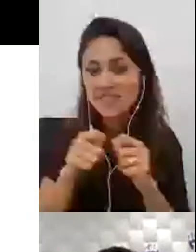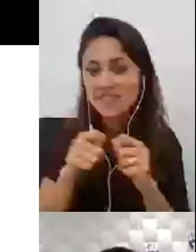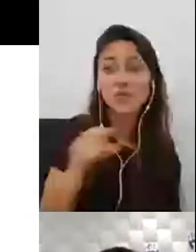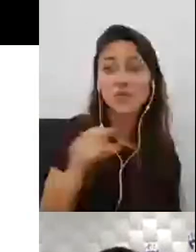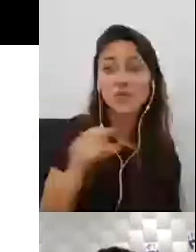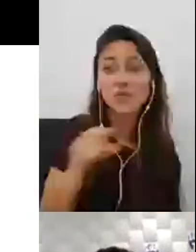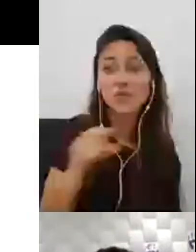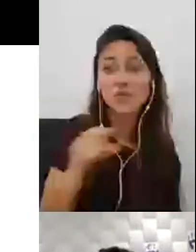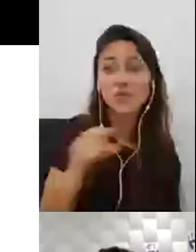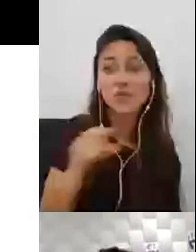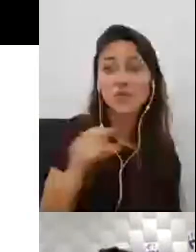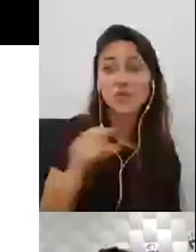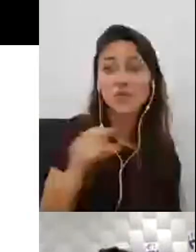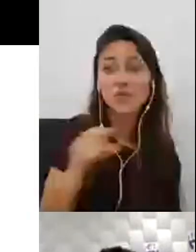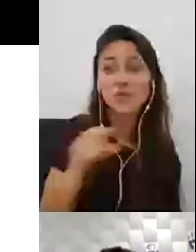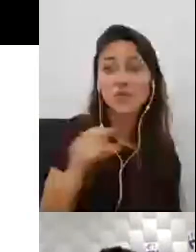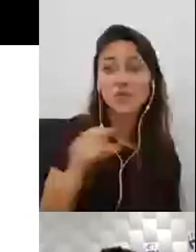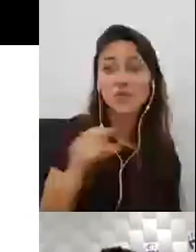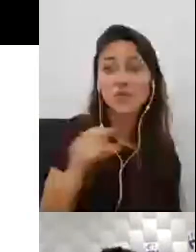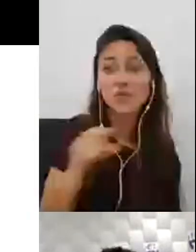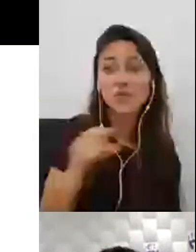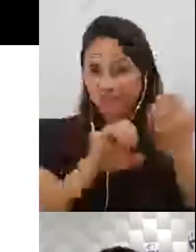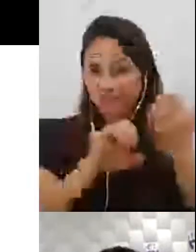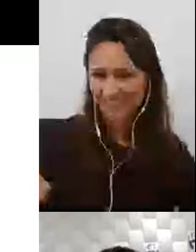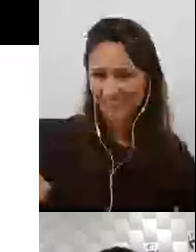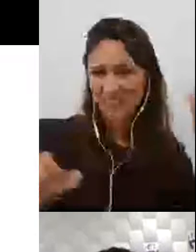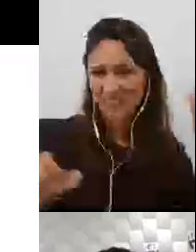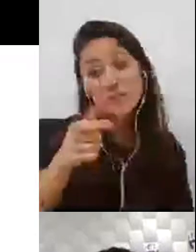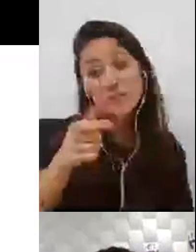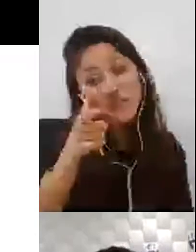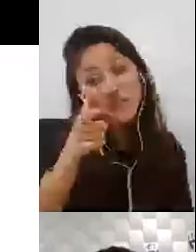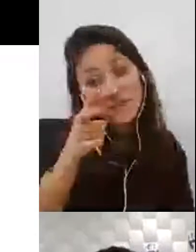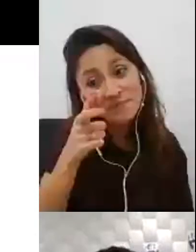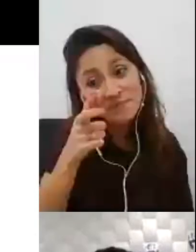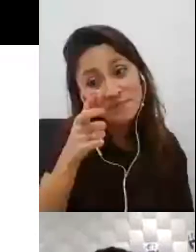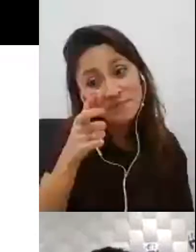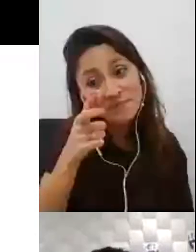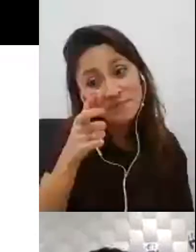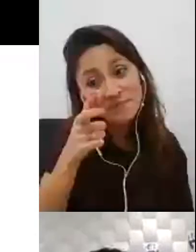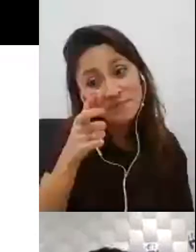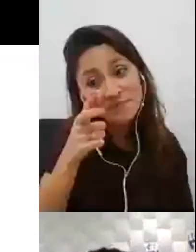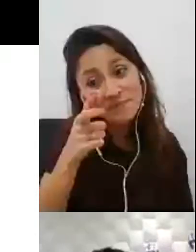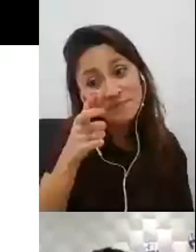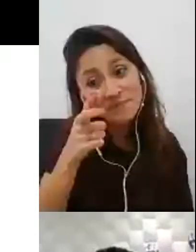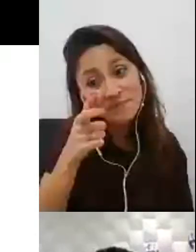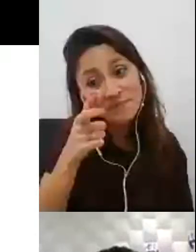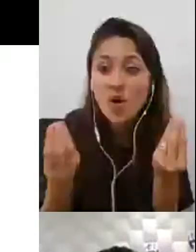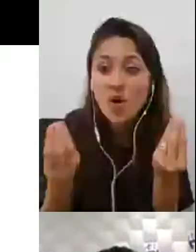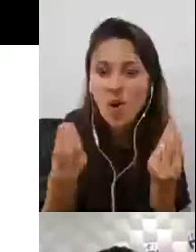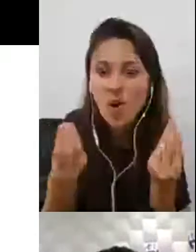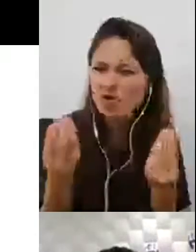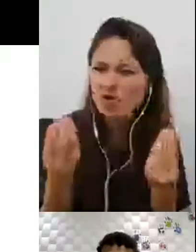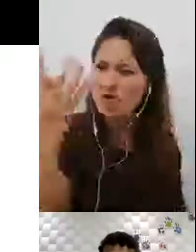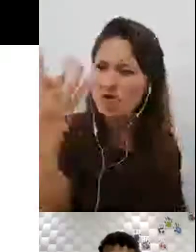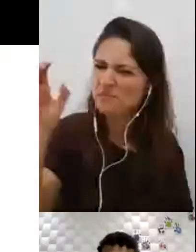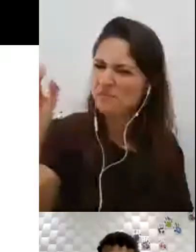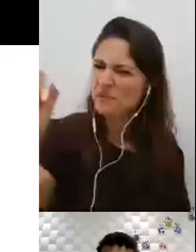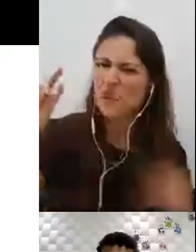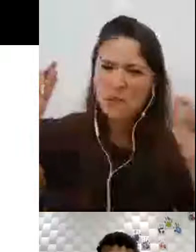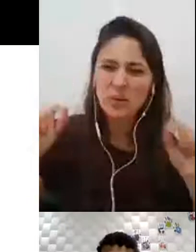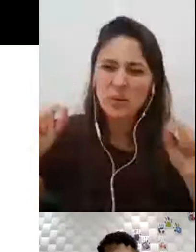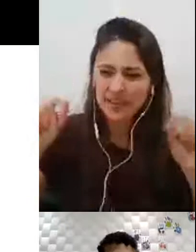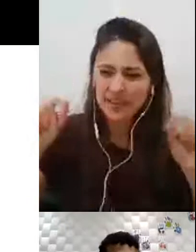pouco do nosso laboratório de engenharia para vocês verem um pouco do que a gente está falando de indústria 4.0, de